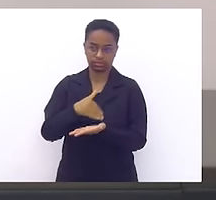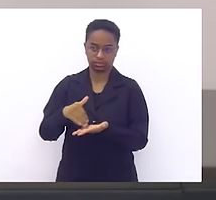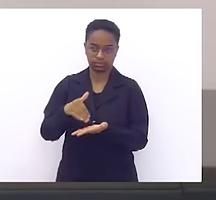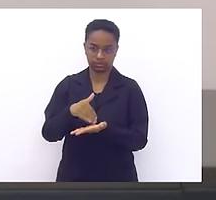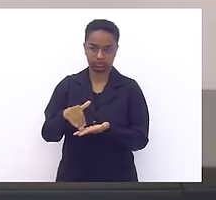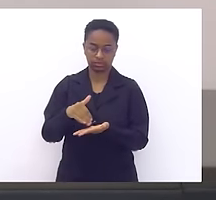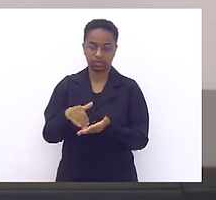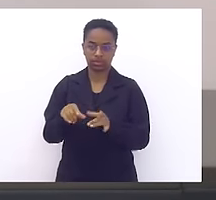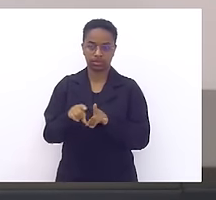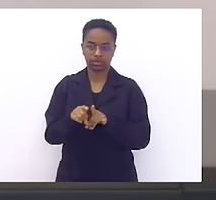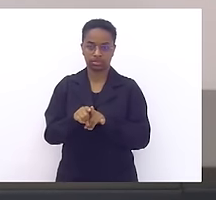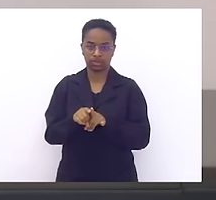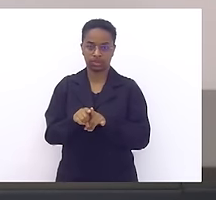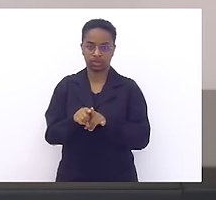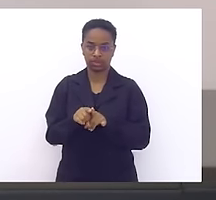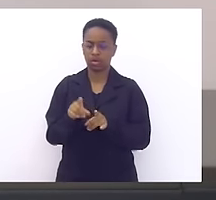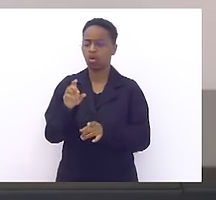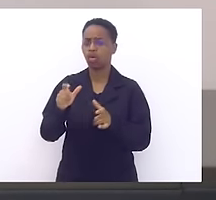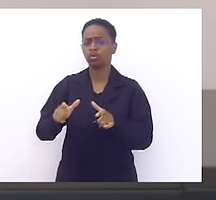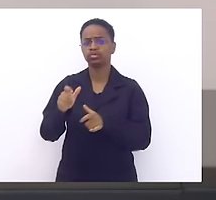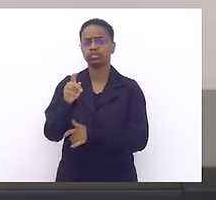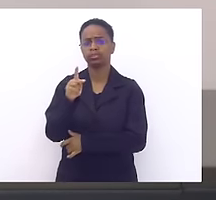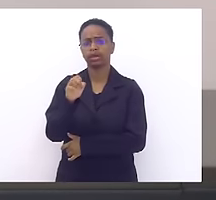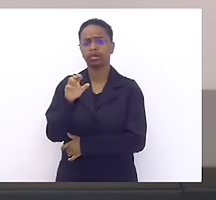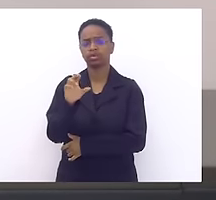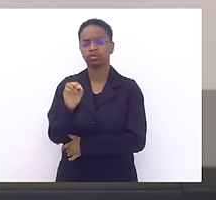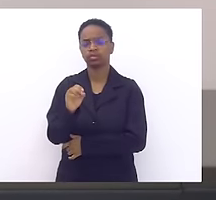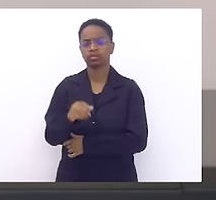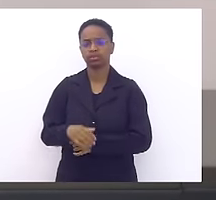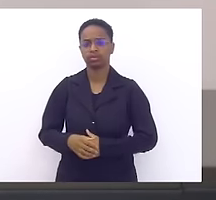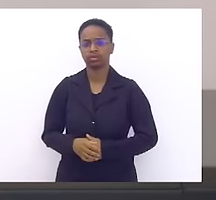Legislativa Cadê o Pedro